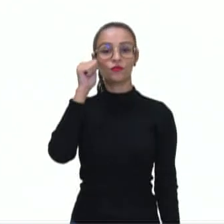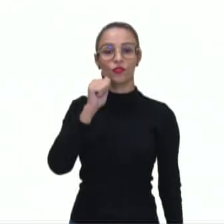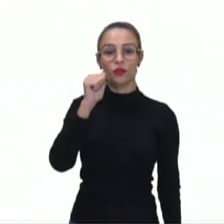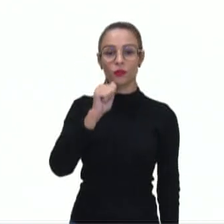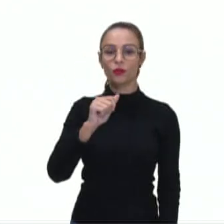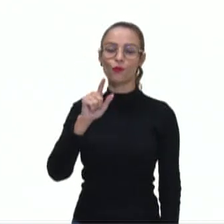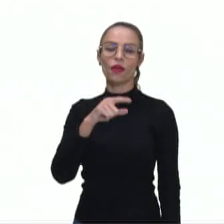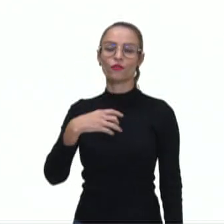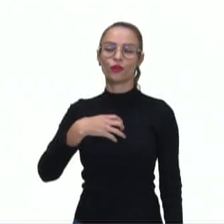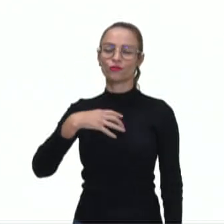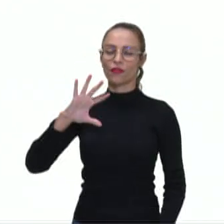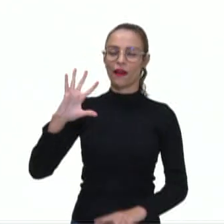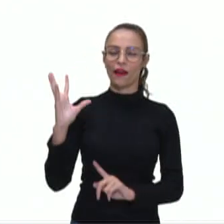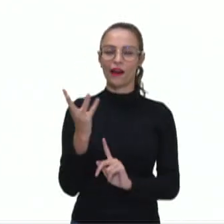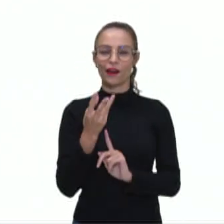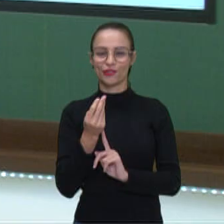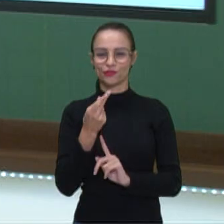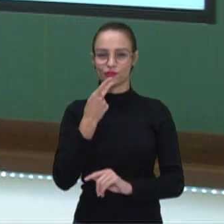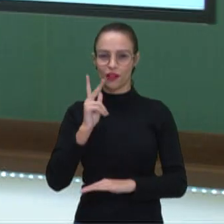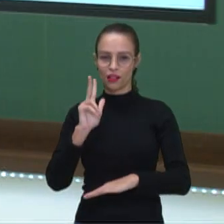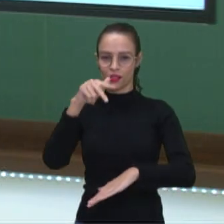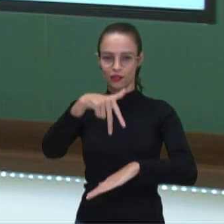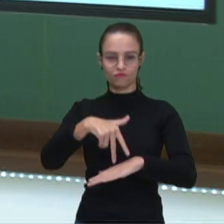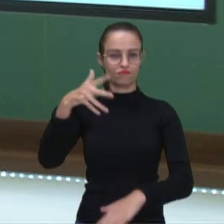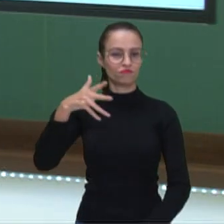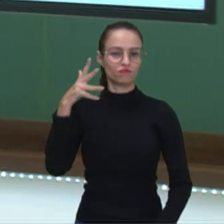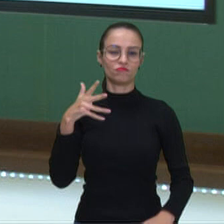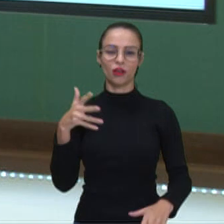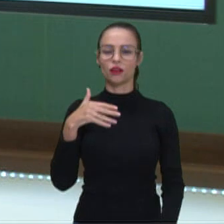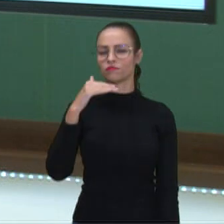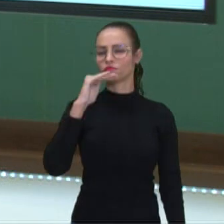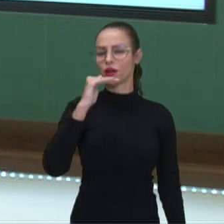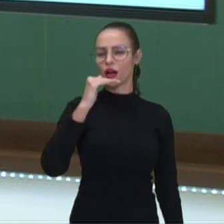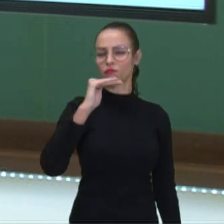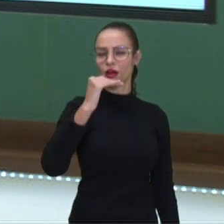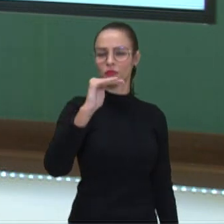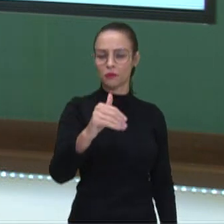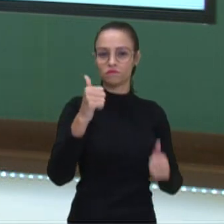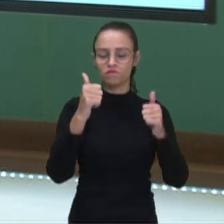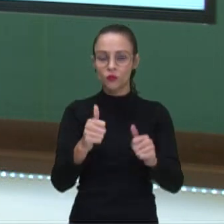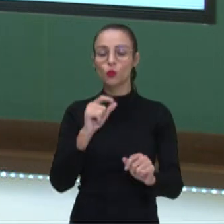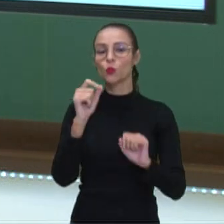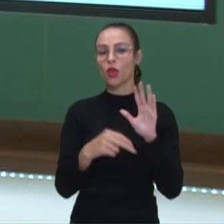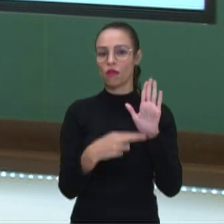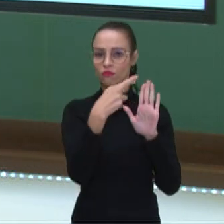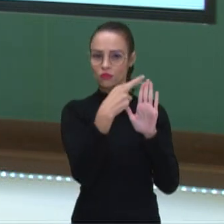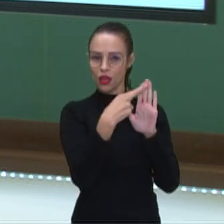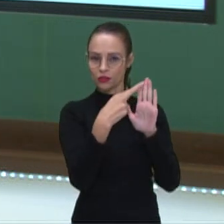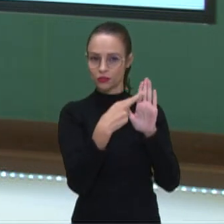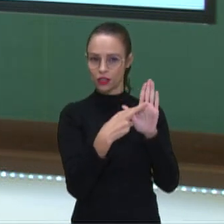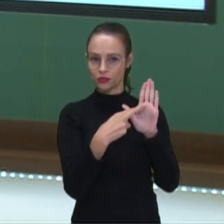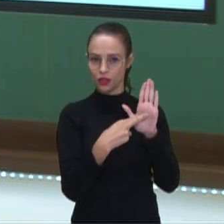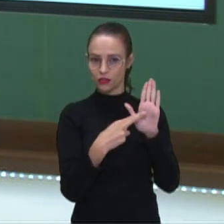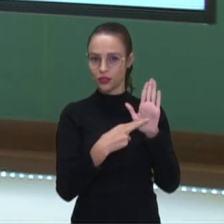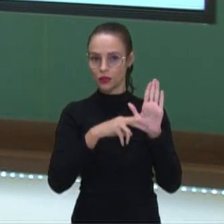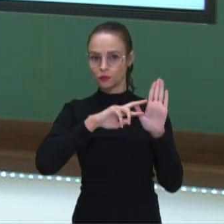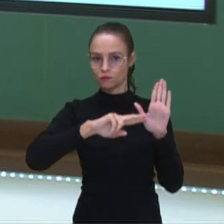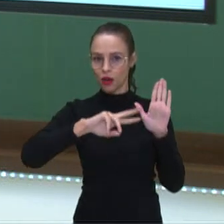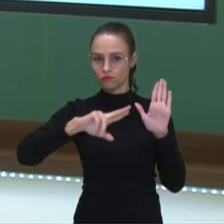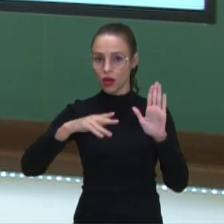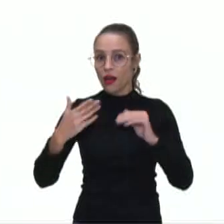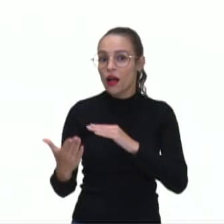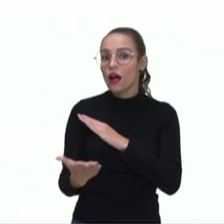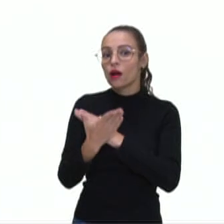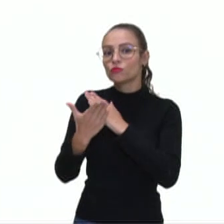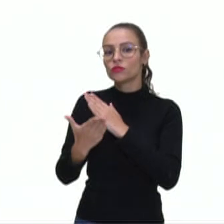de falar em público, eloquência, conjunto de regras que auxiliam na arte de